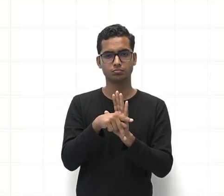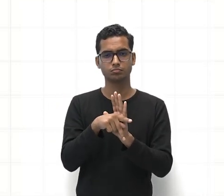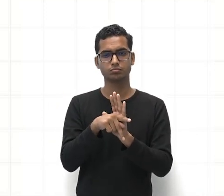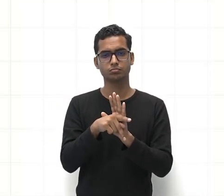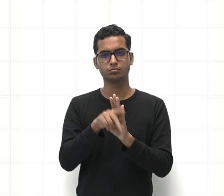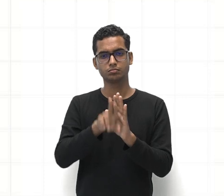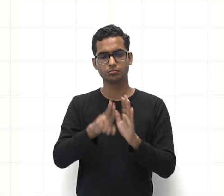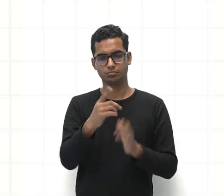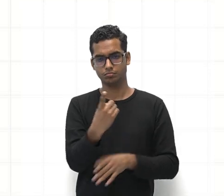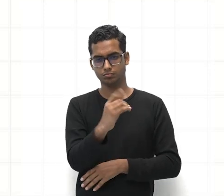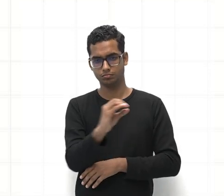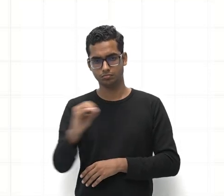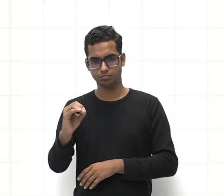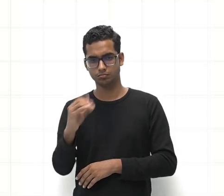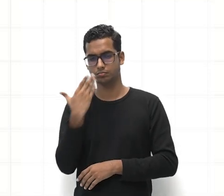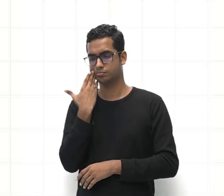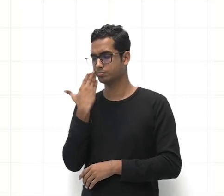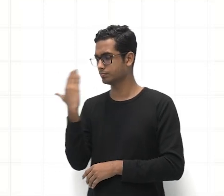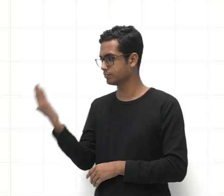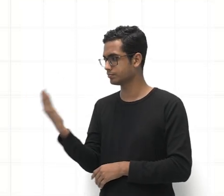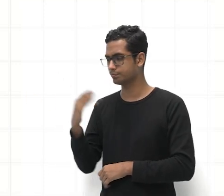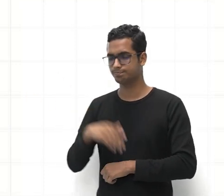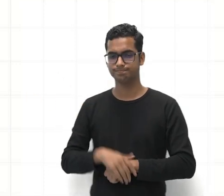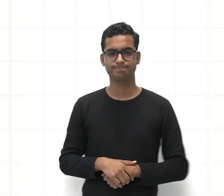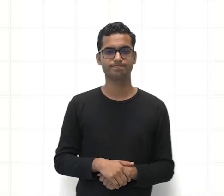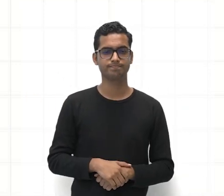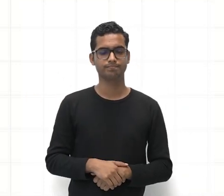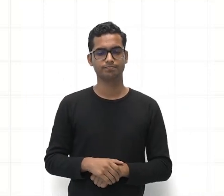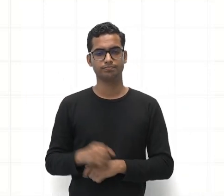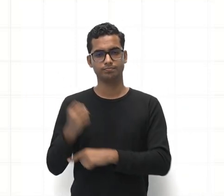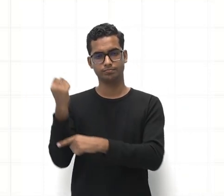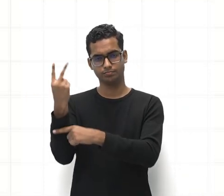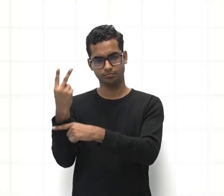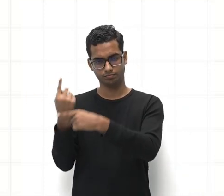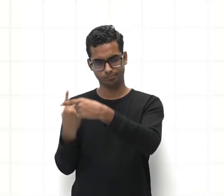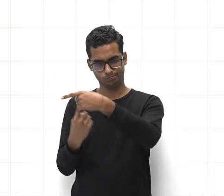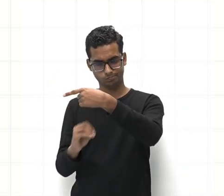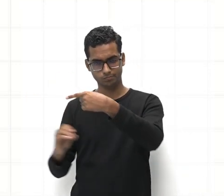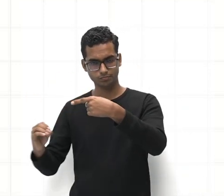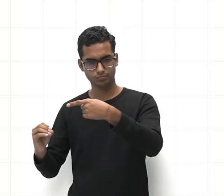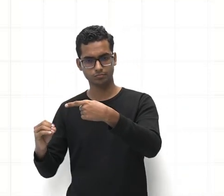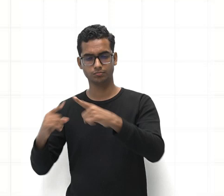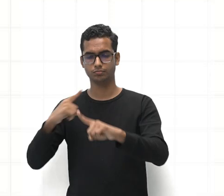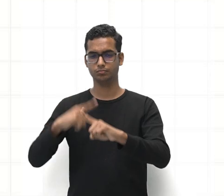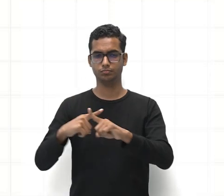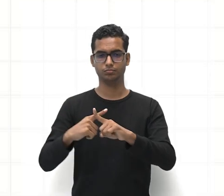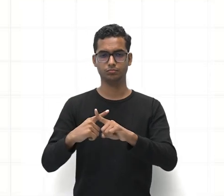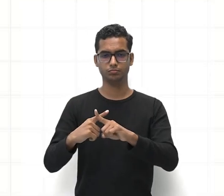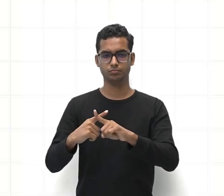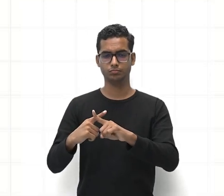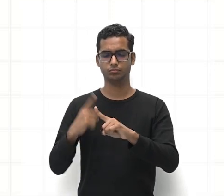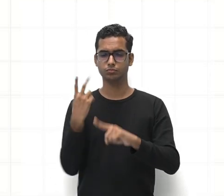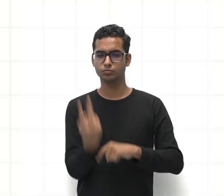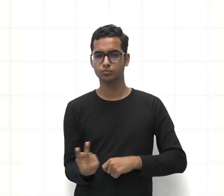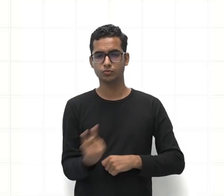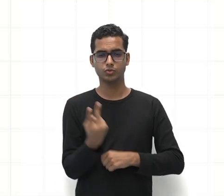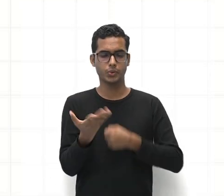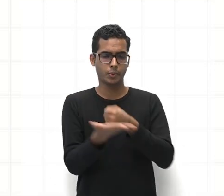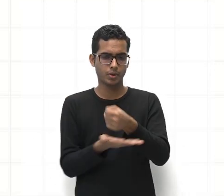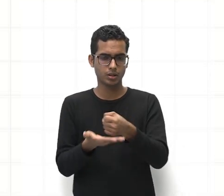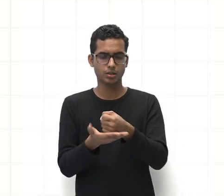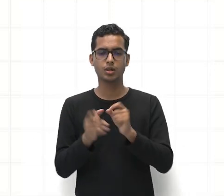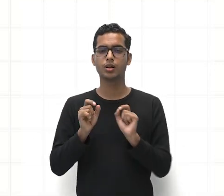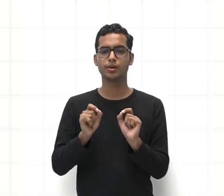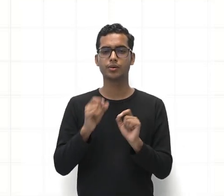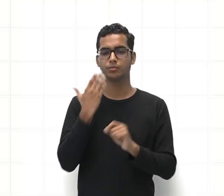escrito 2 sobre 100. Esse 2 sobre 100 vai multiplicar o valor base. Quem é o valor base?